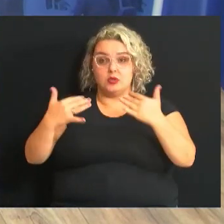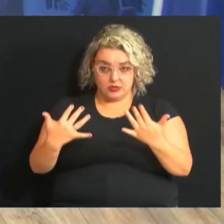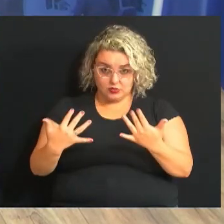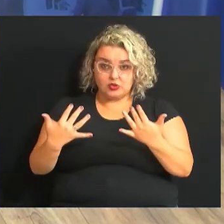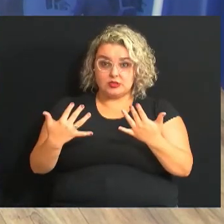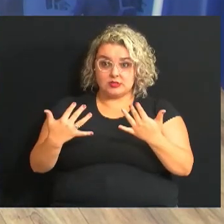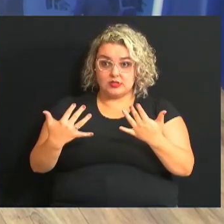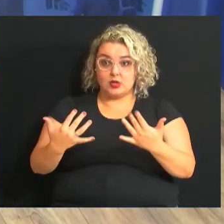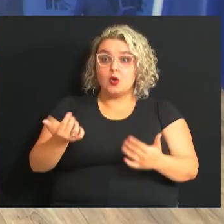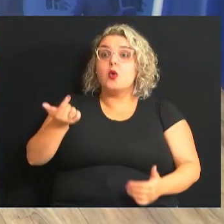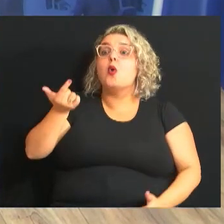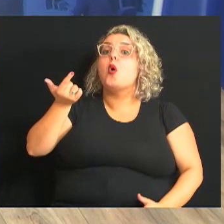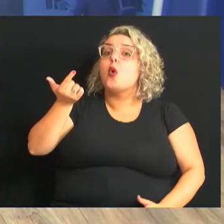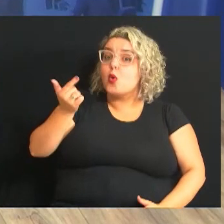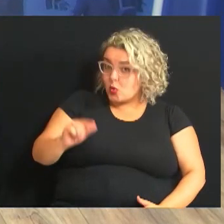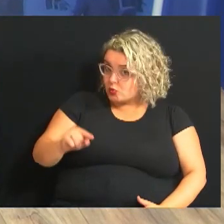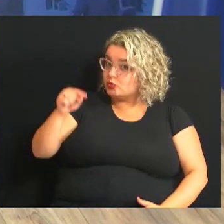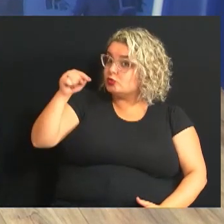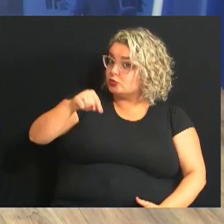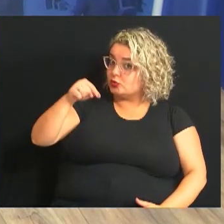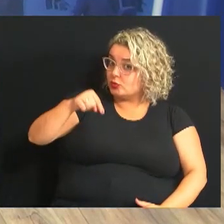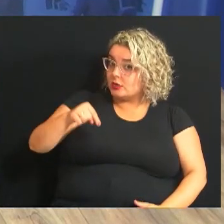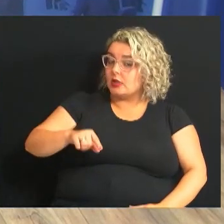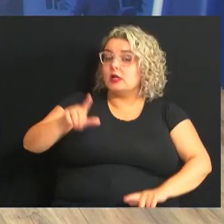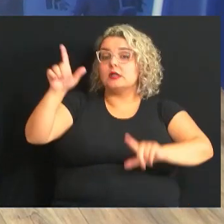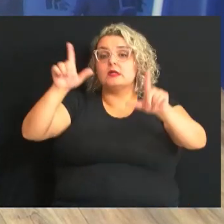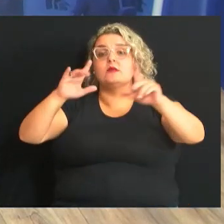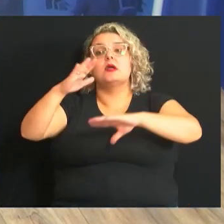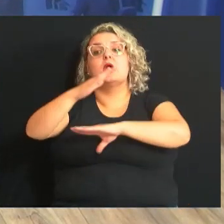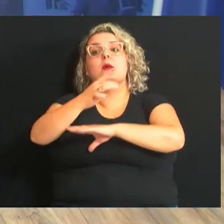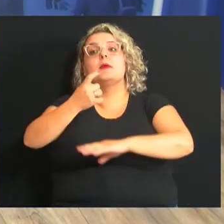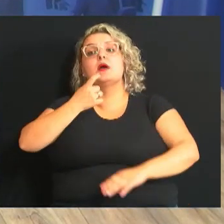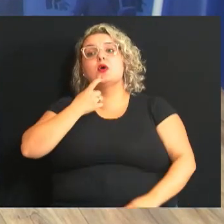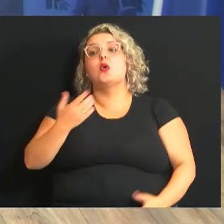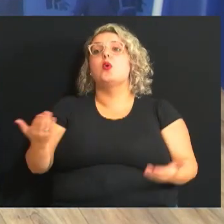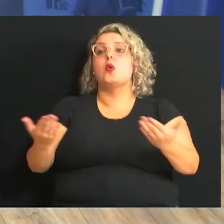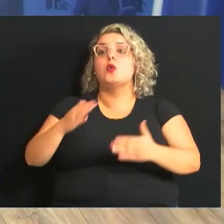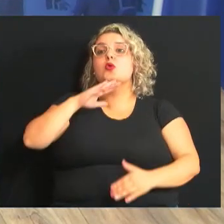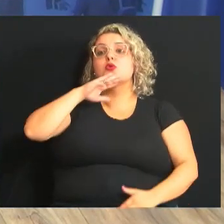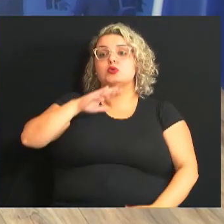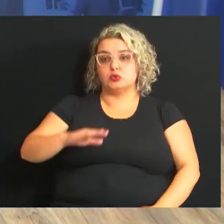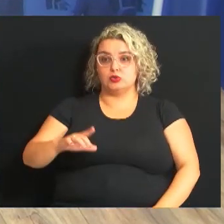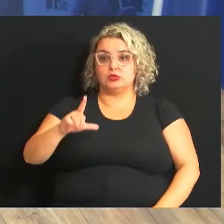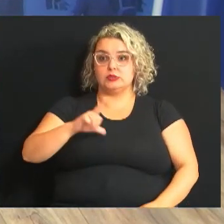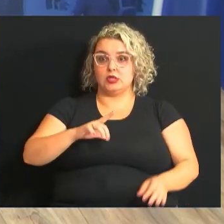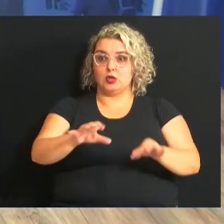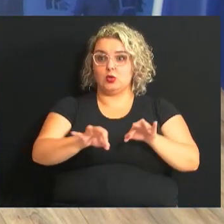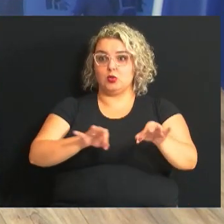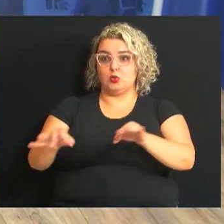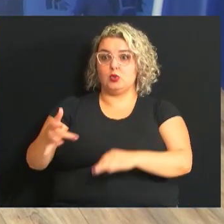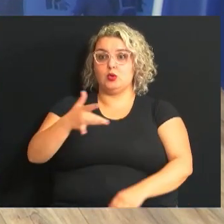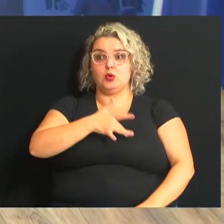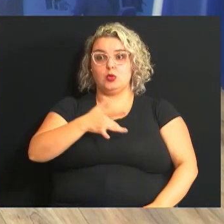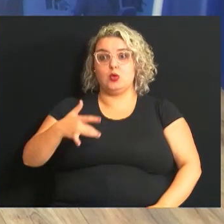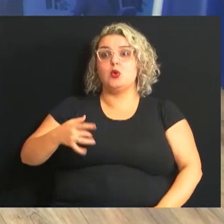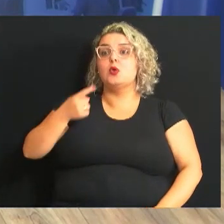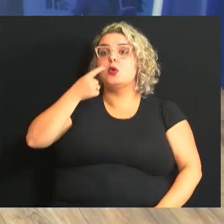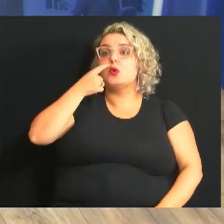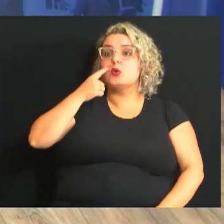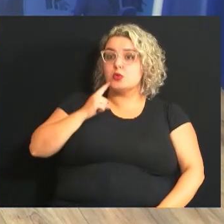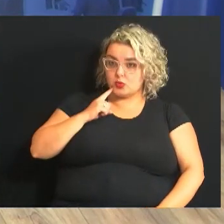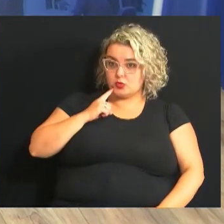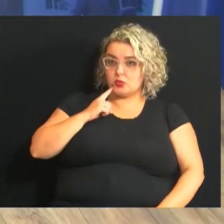audiência. Continue aqui na TV Câmara Campinas. Hoje à tarde tem o nosso programa de saúde com a Viviane Novaes.